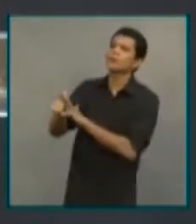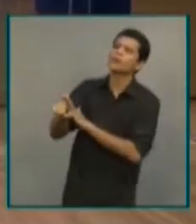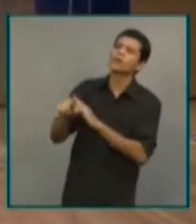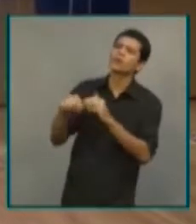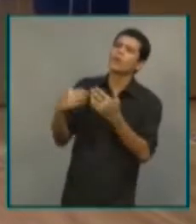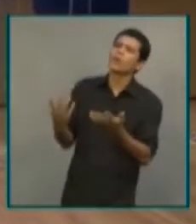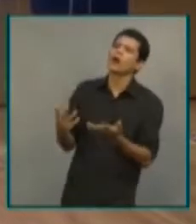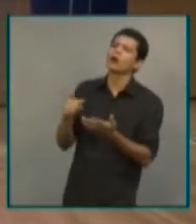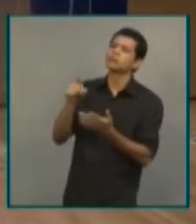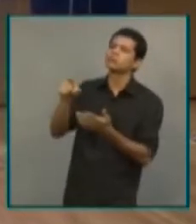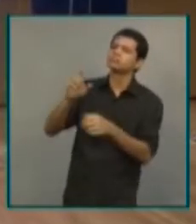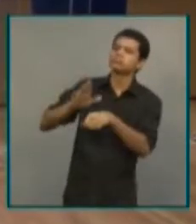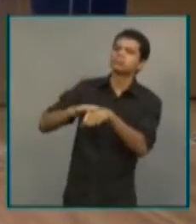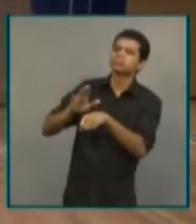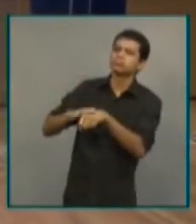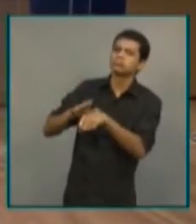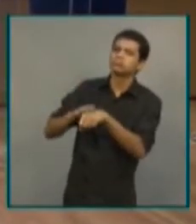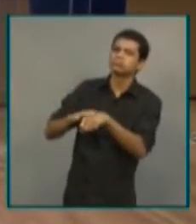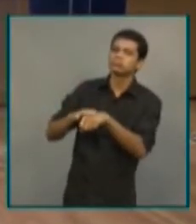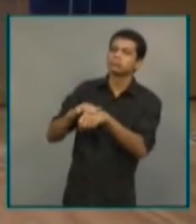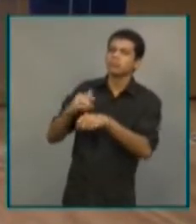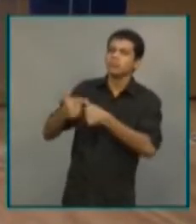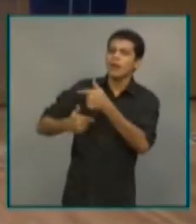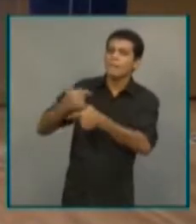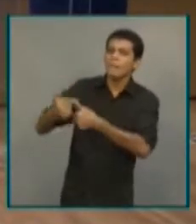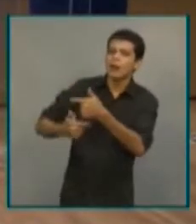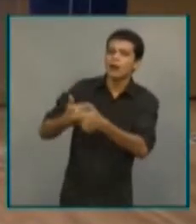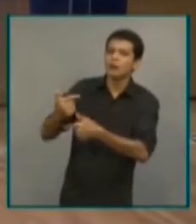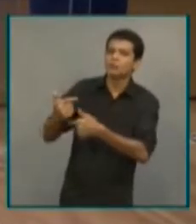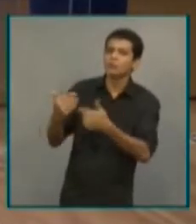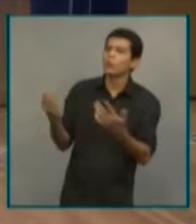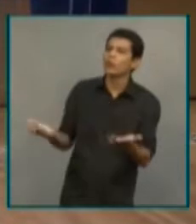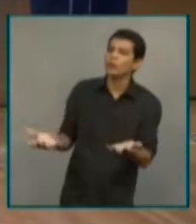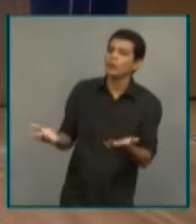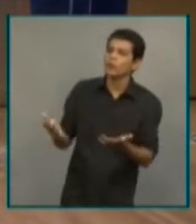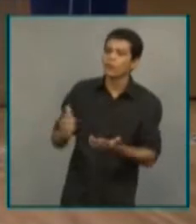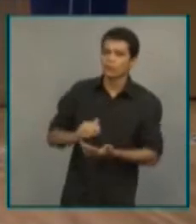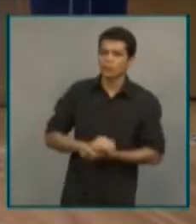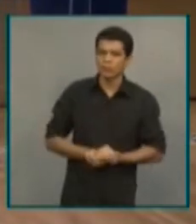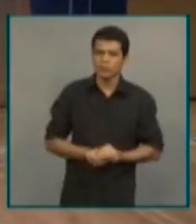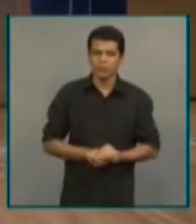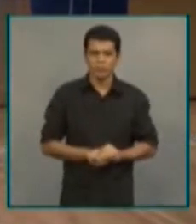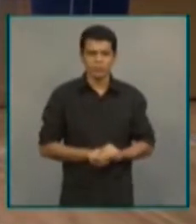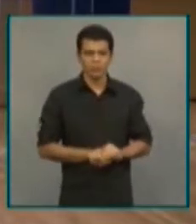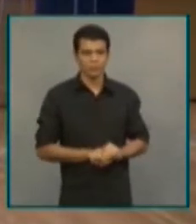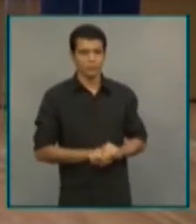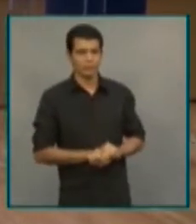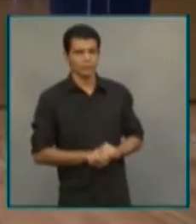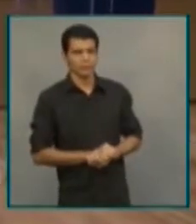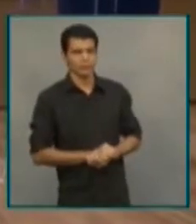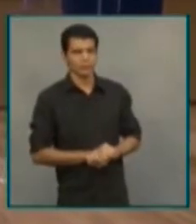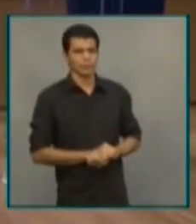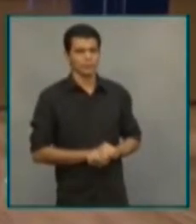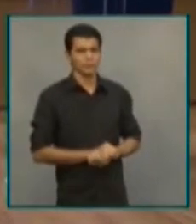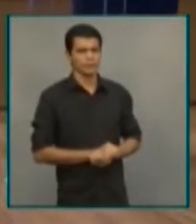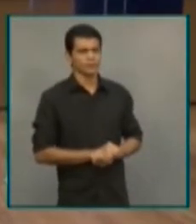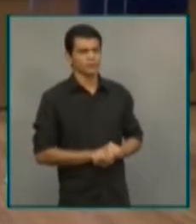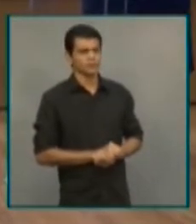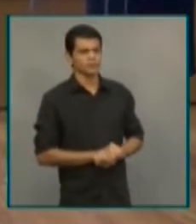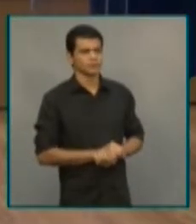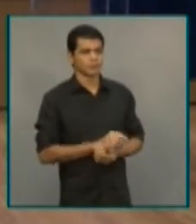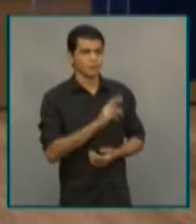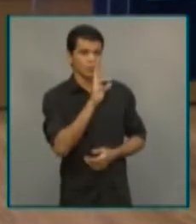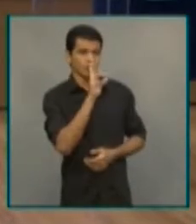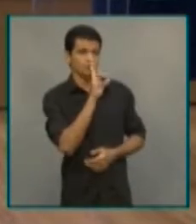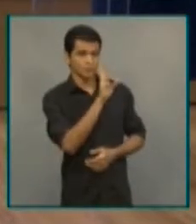a respeito dessa defesa? Com a resposta, a Doutora Roberta Vasques, com 1 minuto